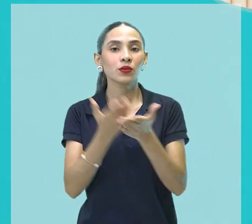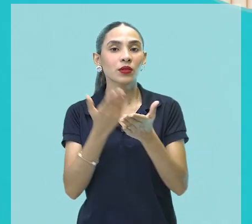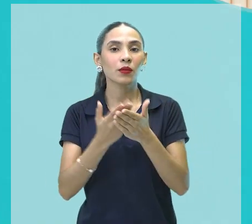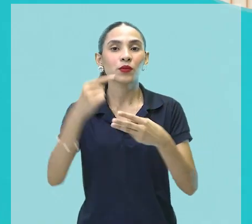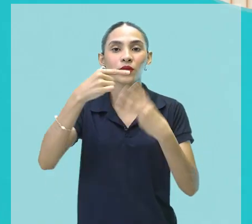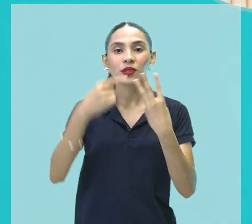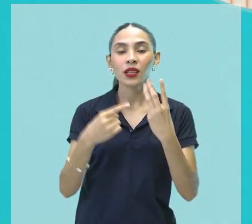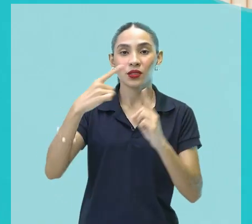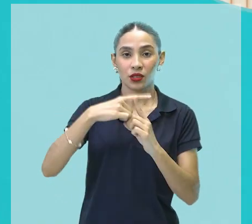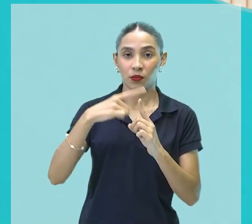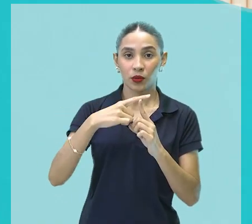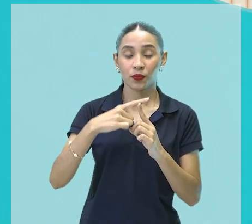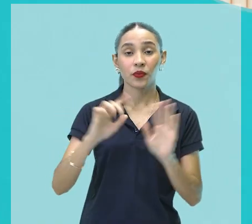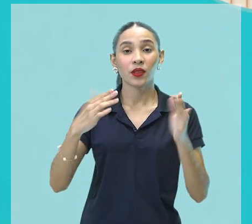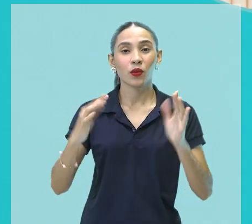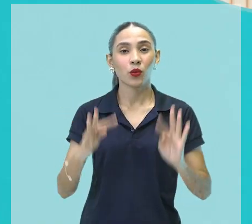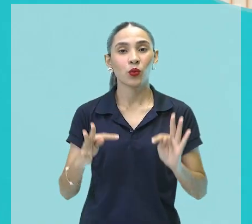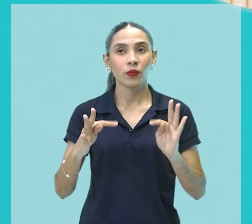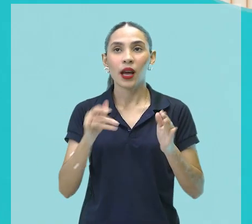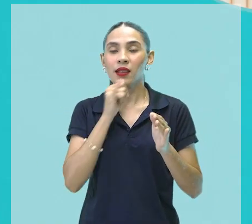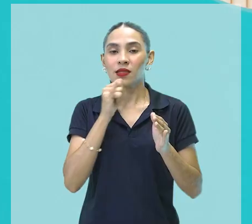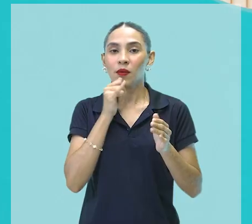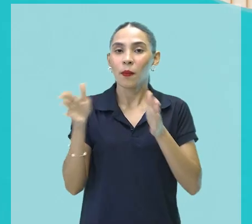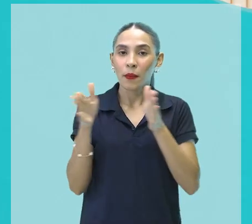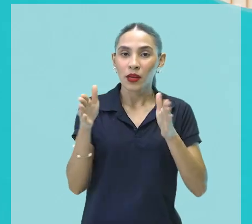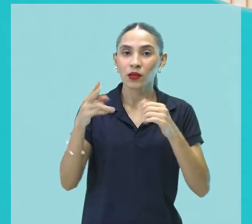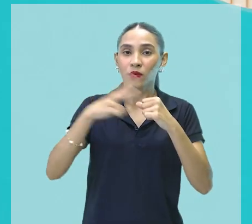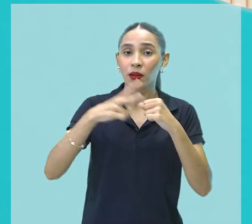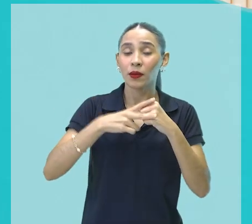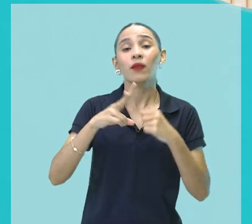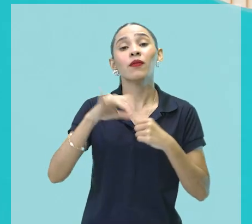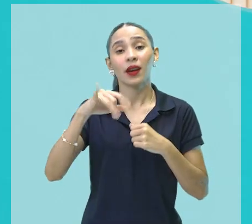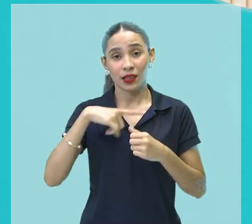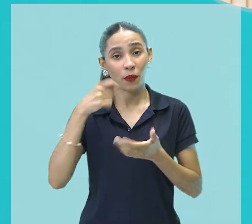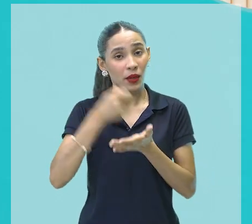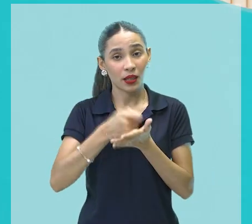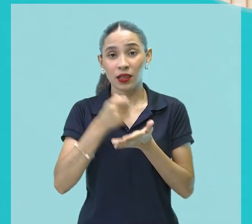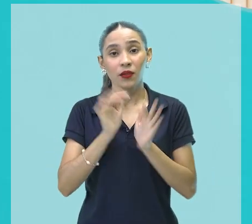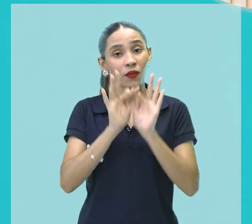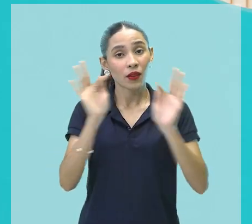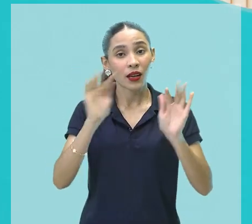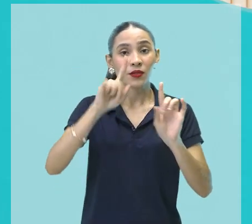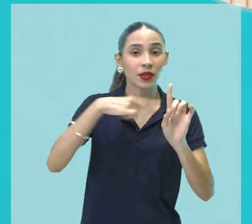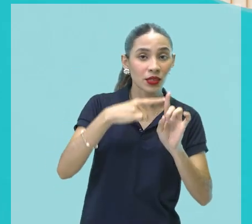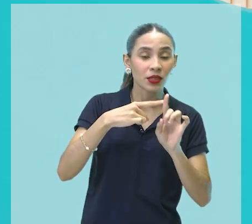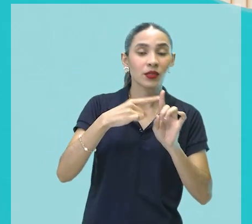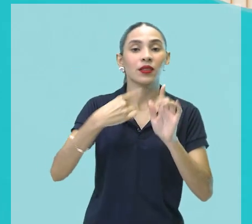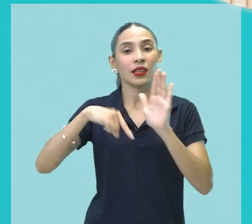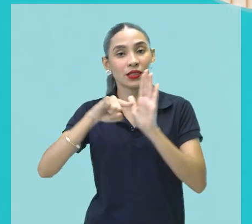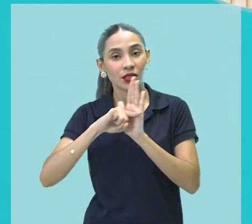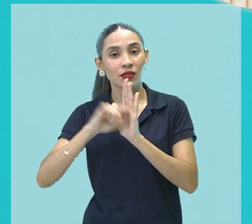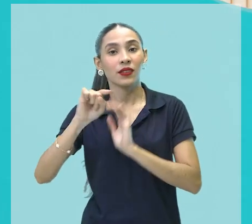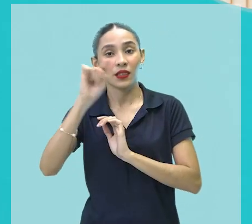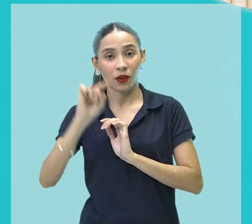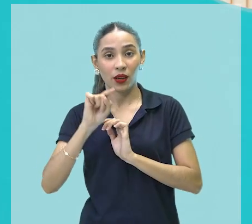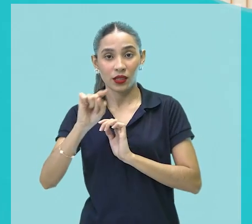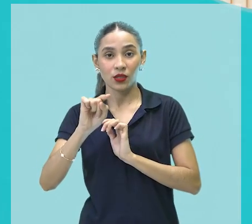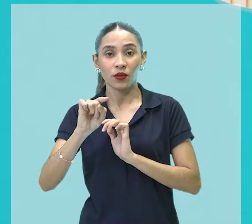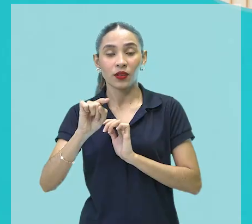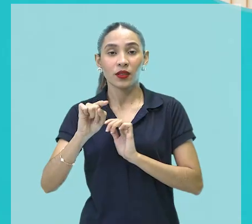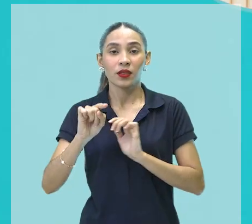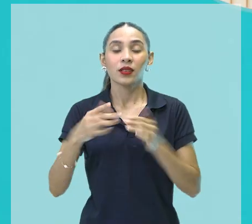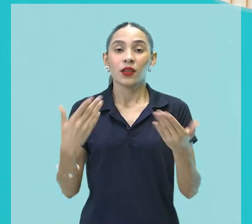três formas? Porque todo tempo verbal ele vai ter obrigatoriamente frases afirmativas, negativas, interrogativas.